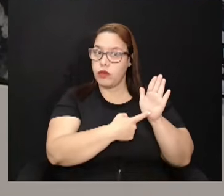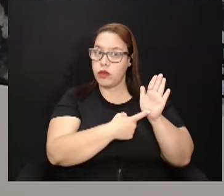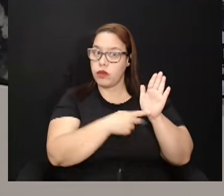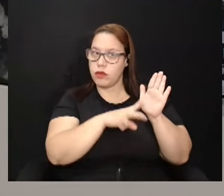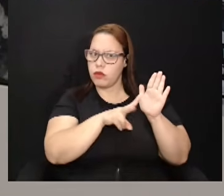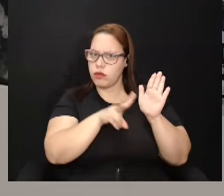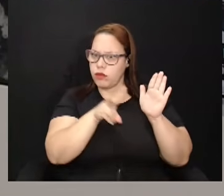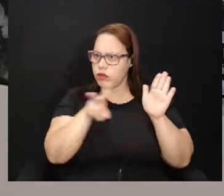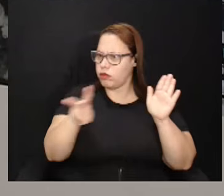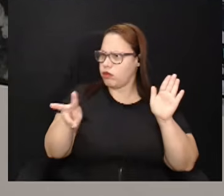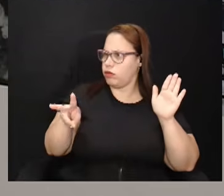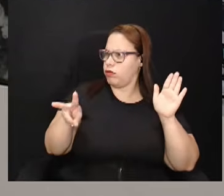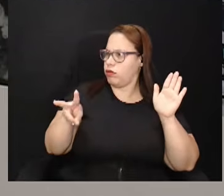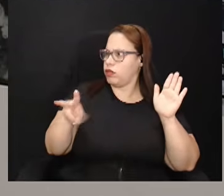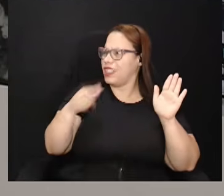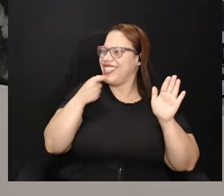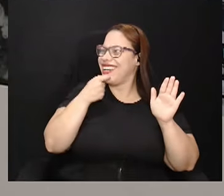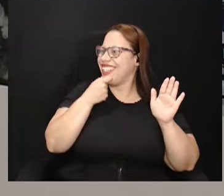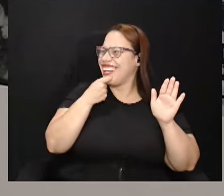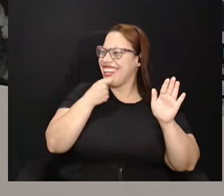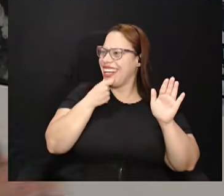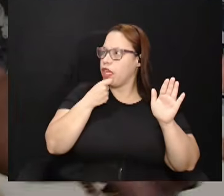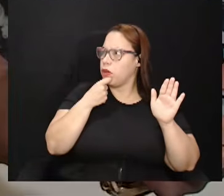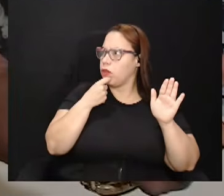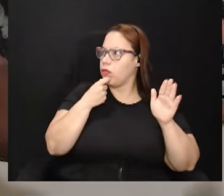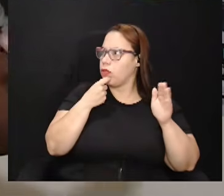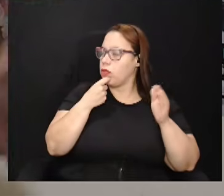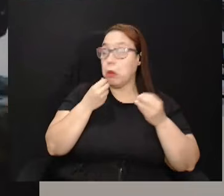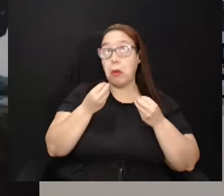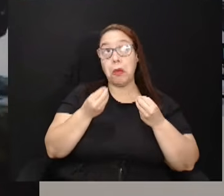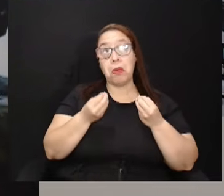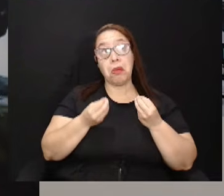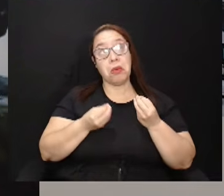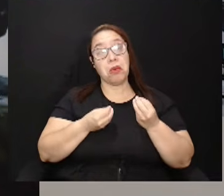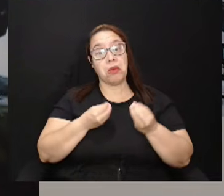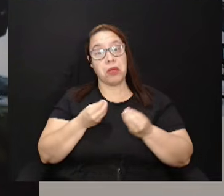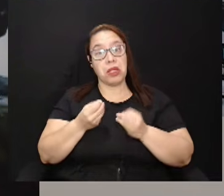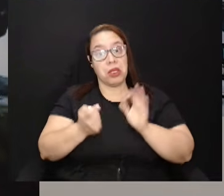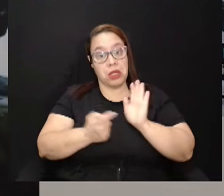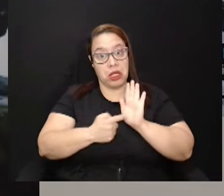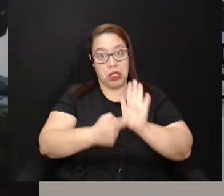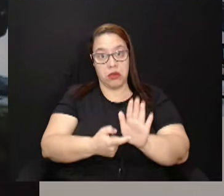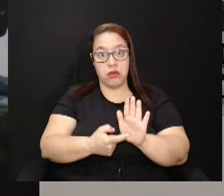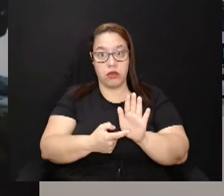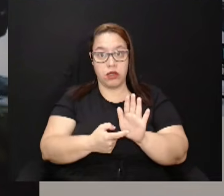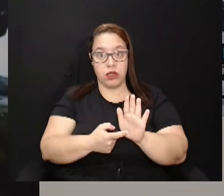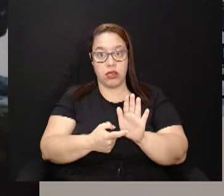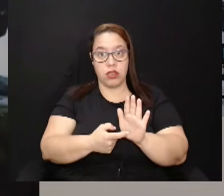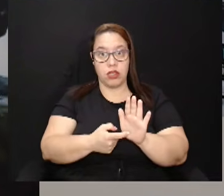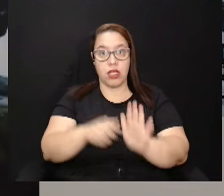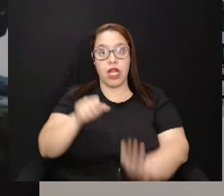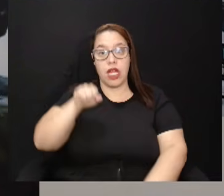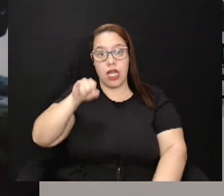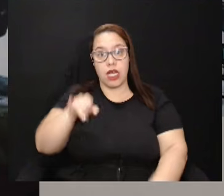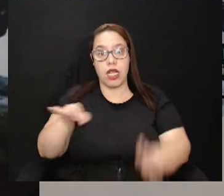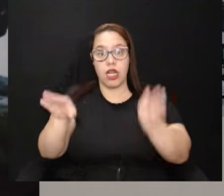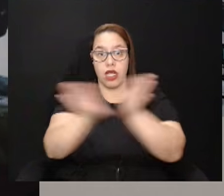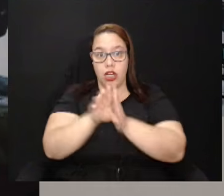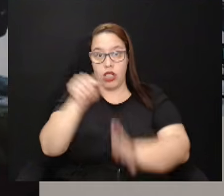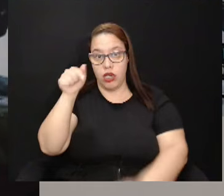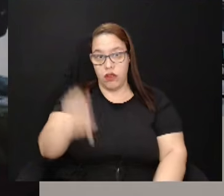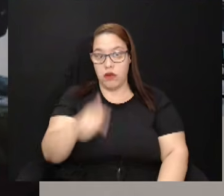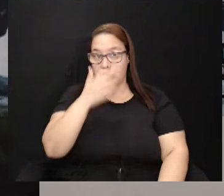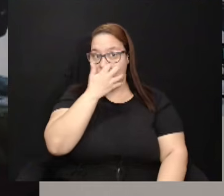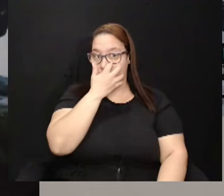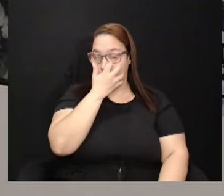é inglês. Bom, eu tenho que mostrar. Eles falaram assim, olha, se ele vier aqui, aí como a sede